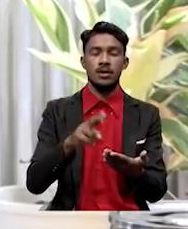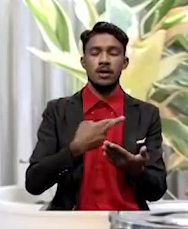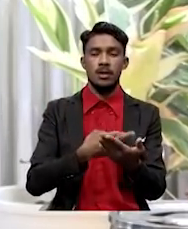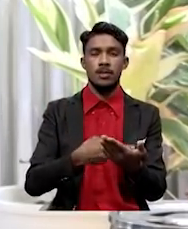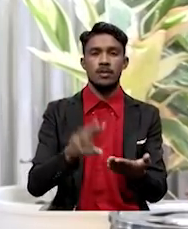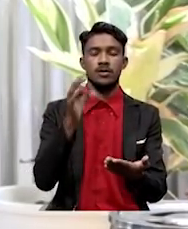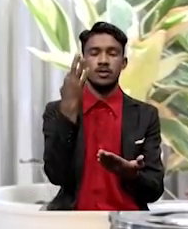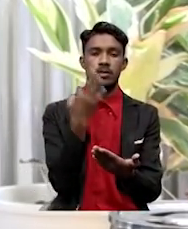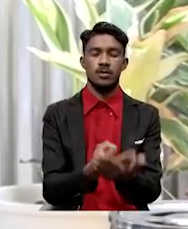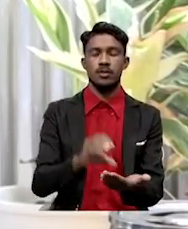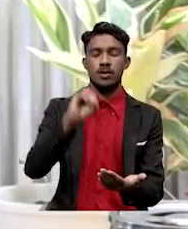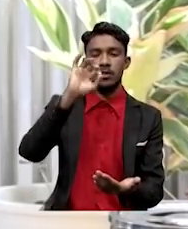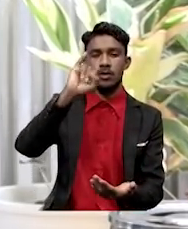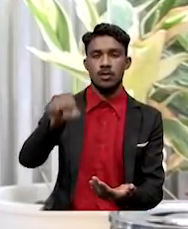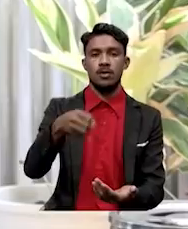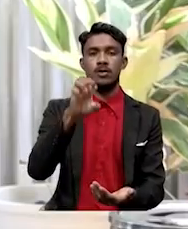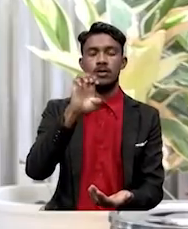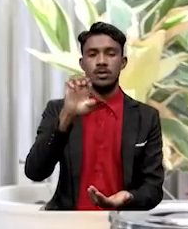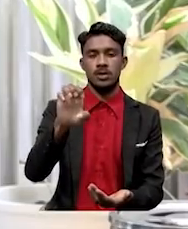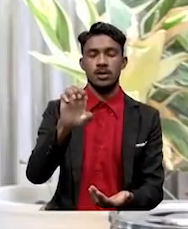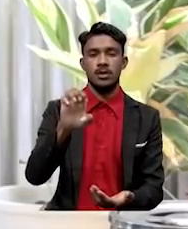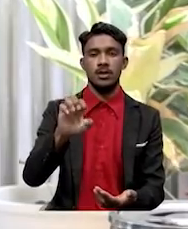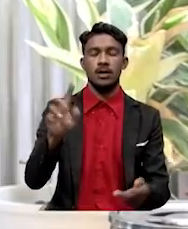Aprovação do orçamento. E acaso